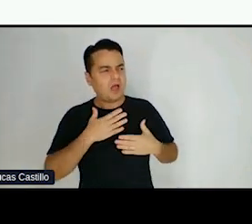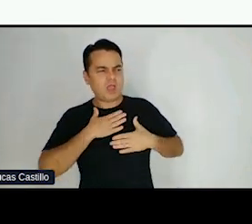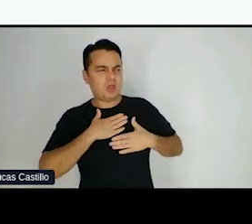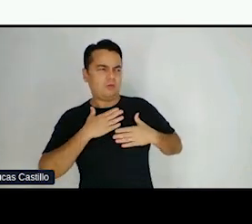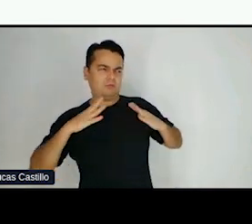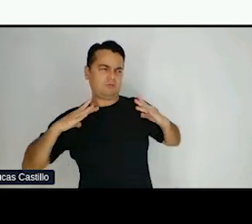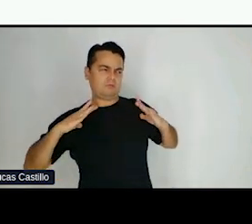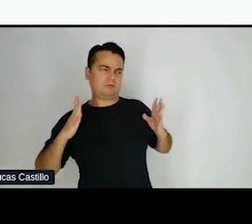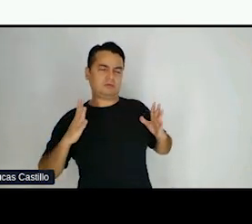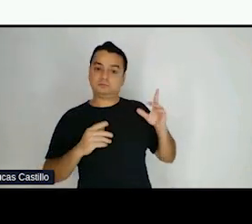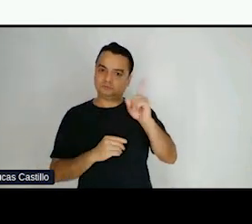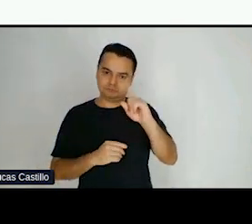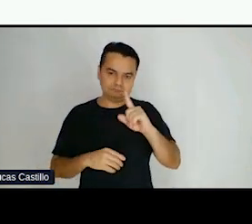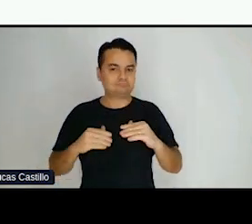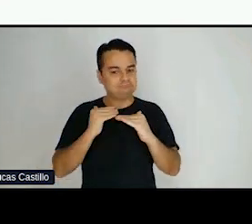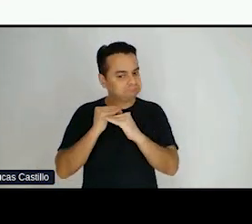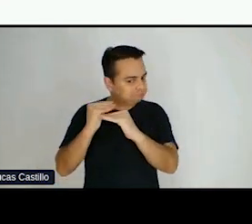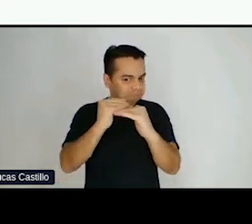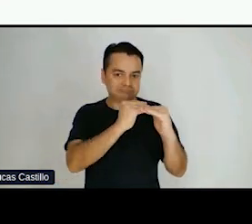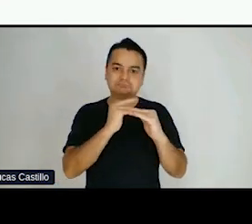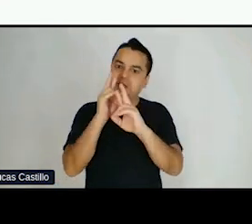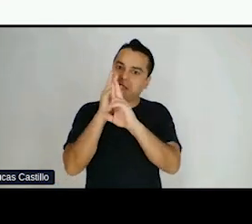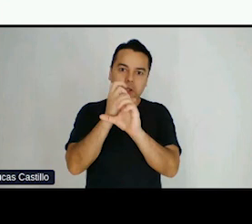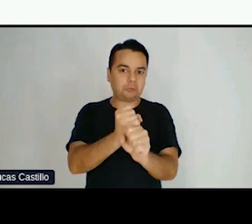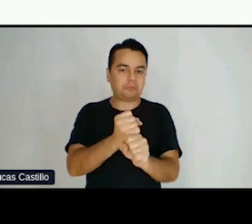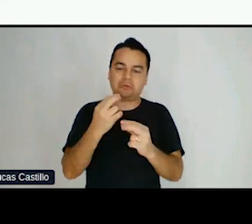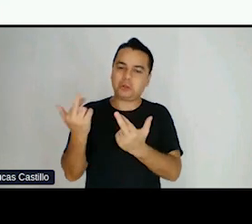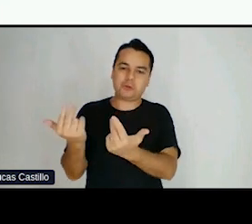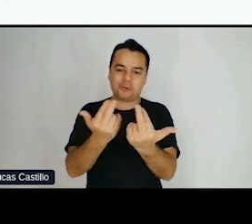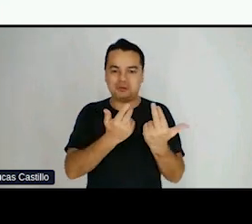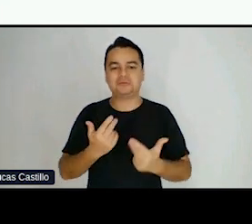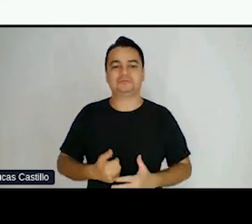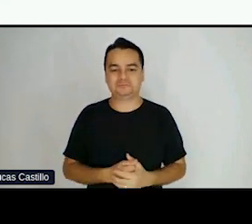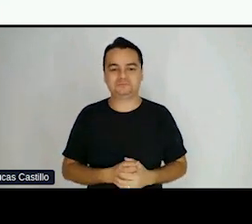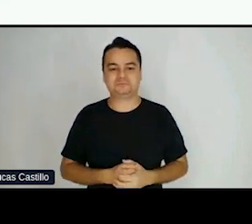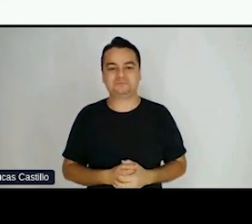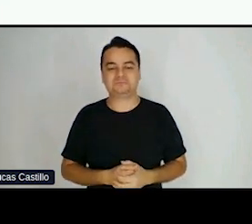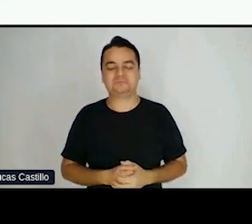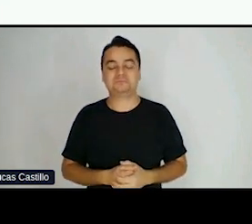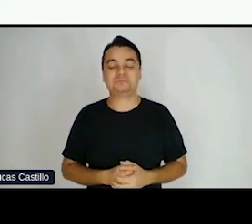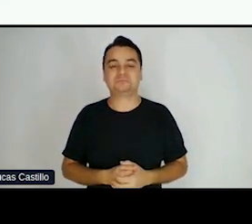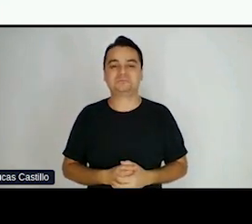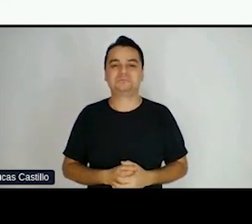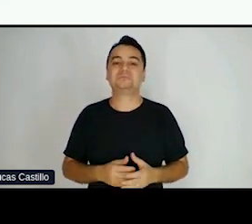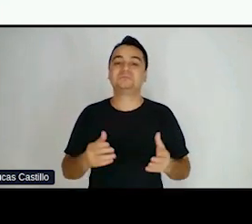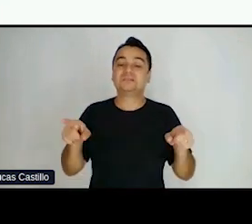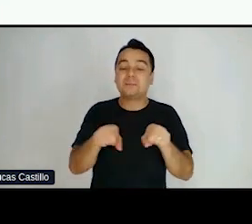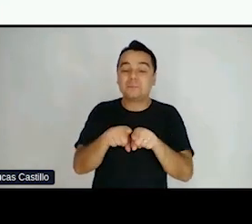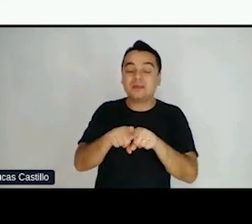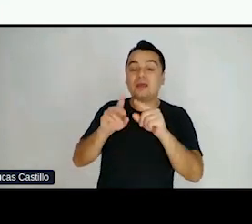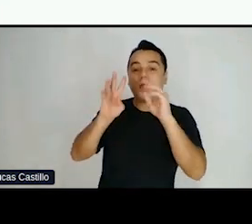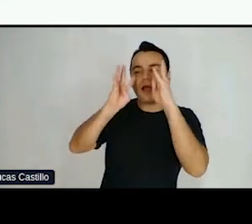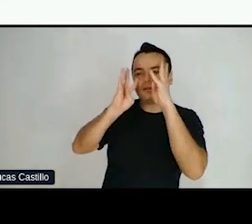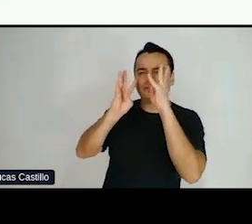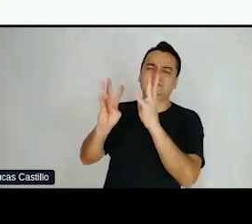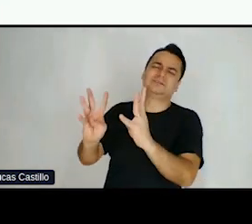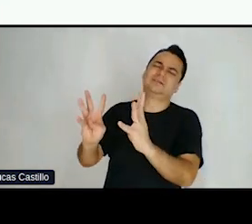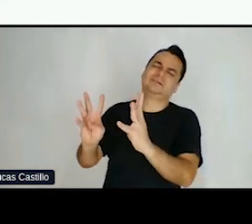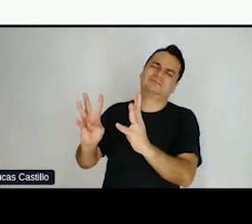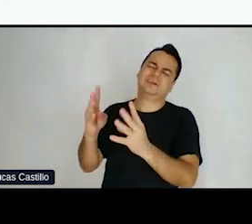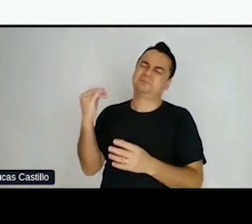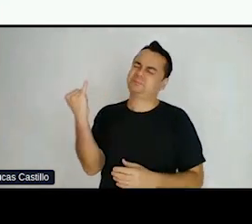trazer resultados iguais. Boa. Saber ouvir, cara, primordial, né,